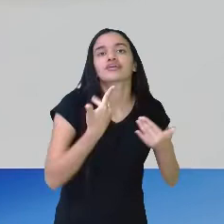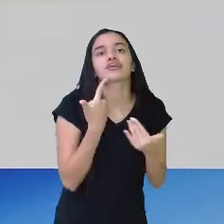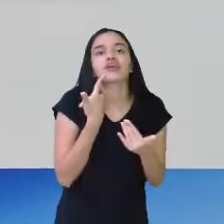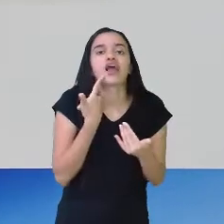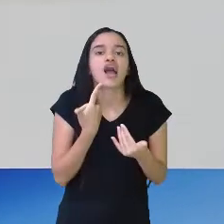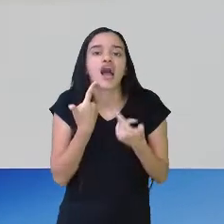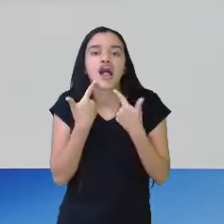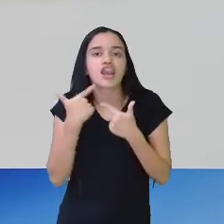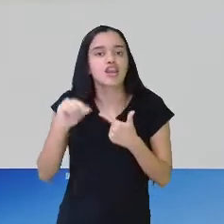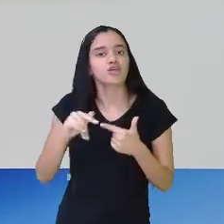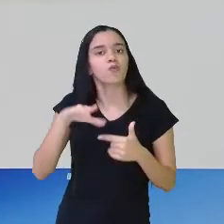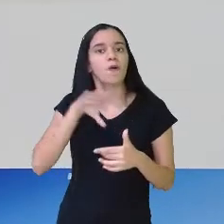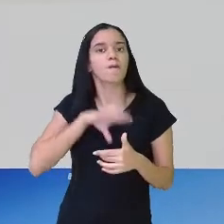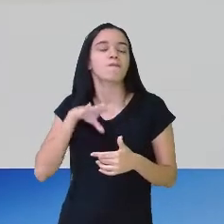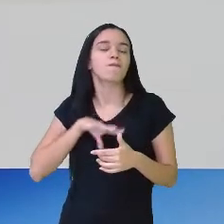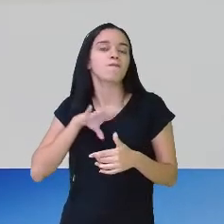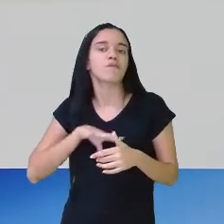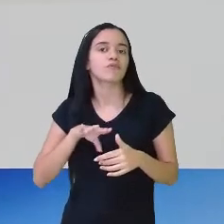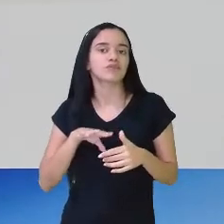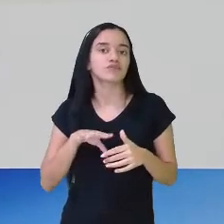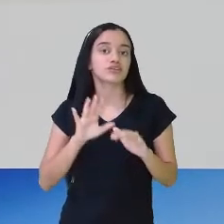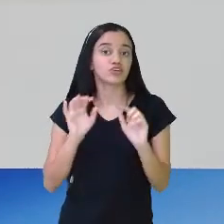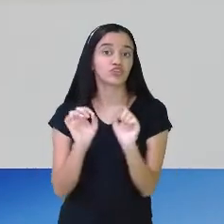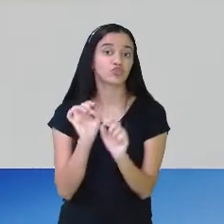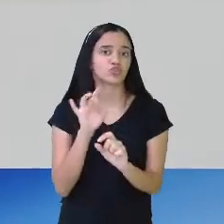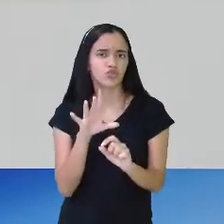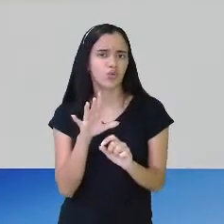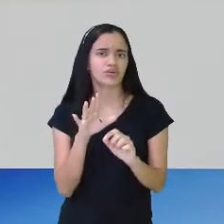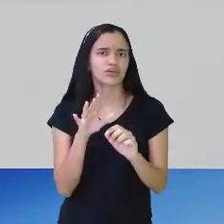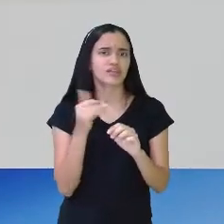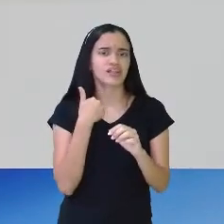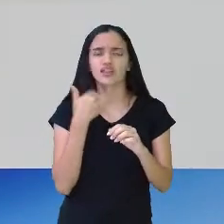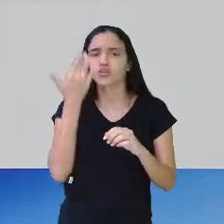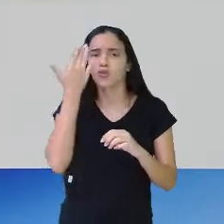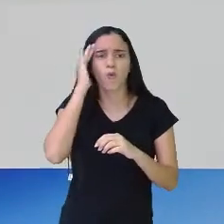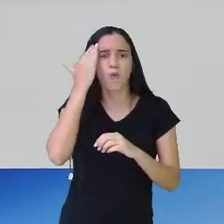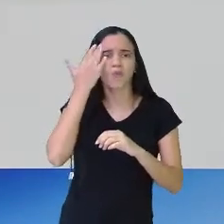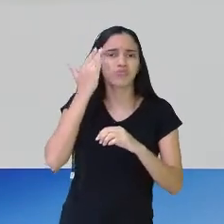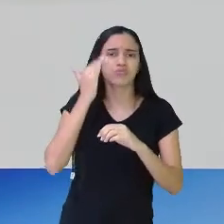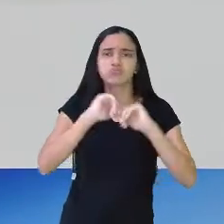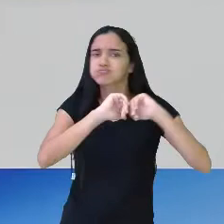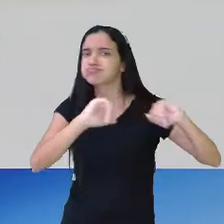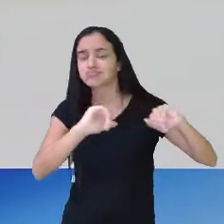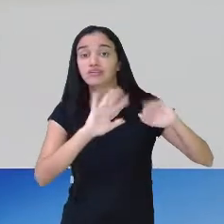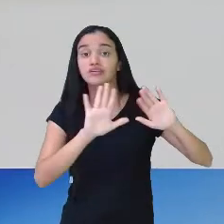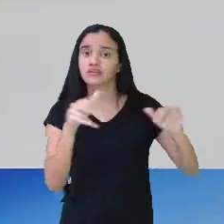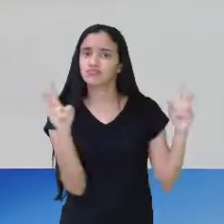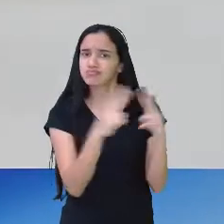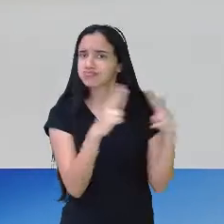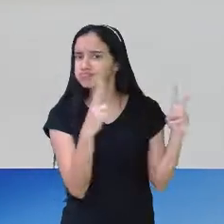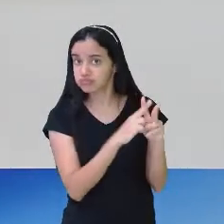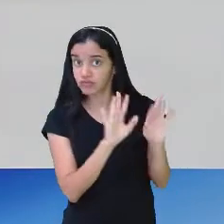não tivessem órgãos sensoriais, só que eles não se entendiam mais. Então, ó, aqui a gente tem 3 usos para uma